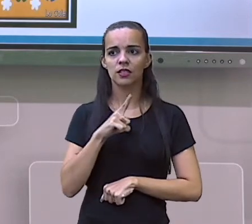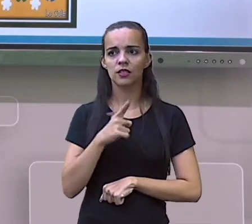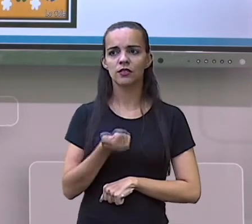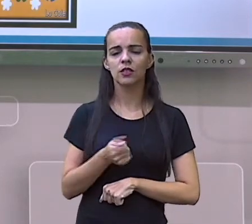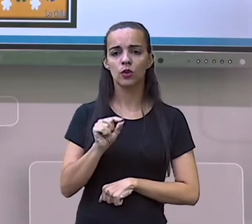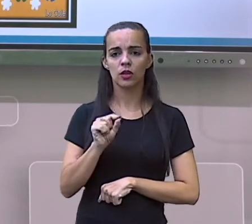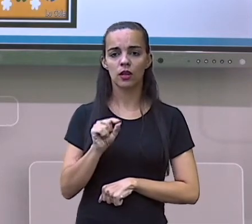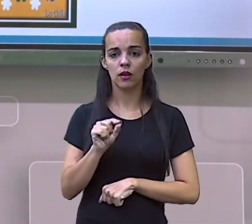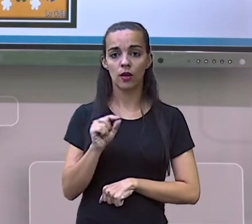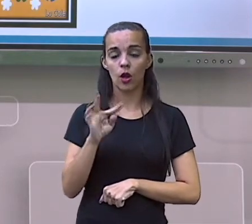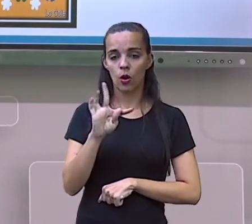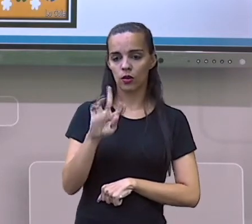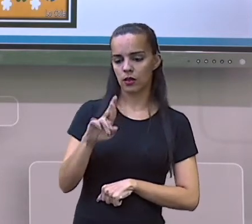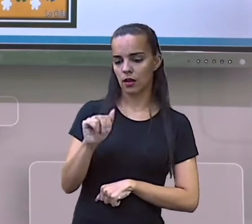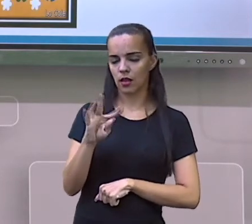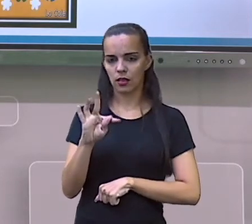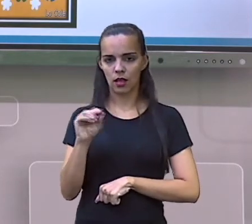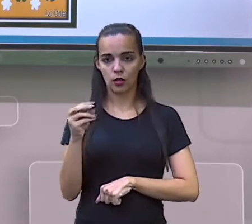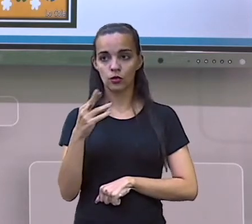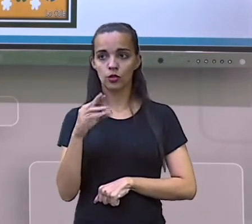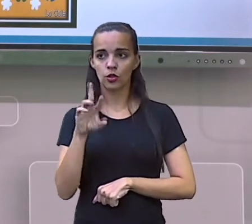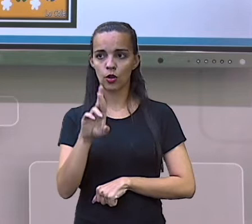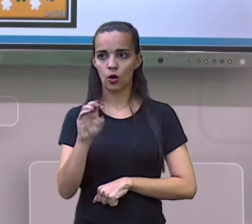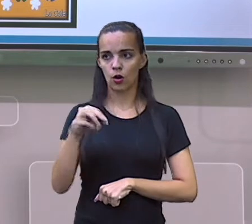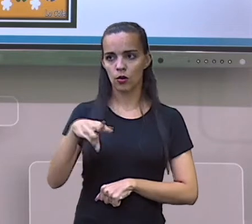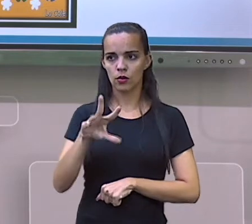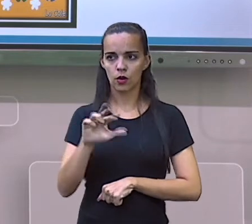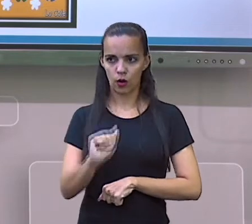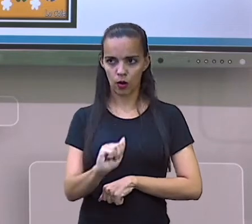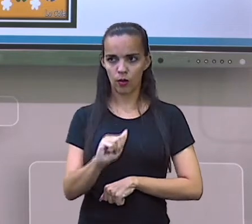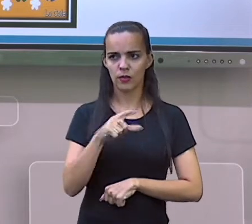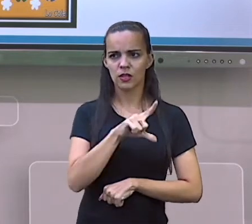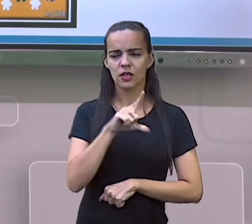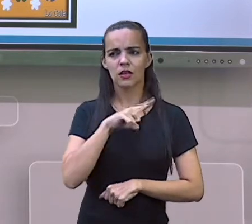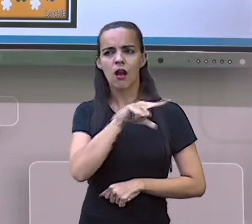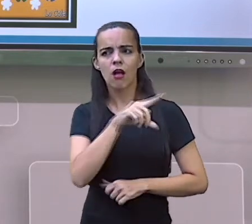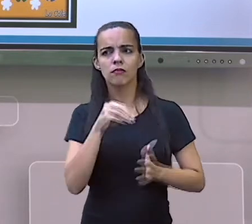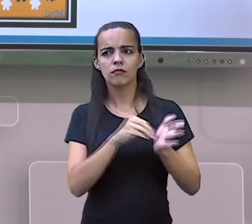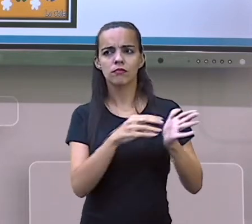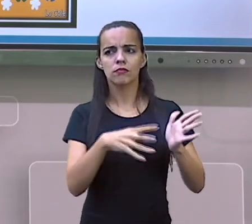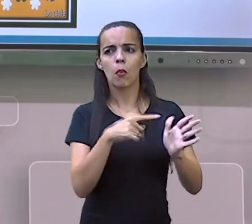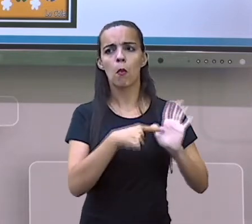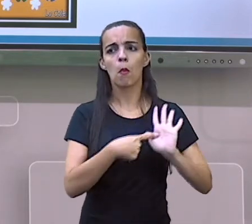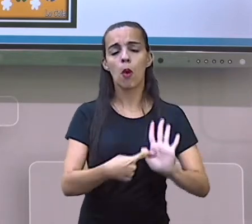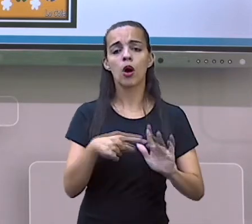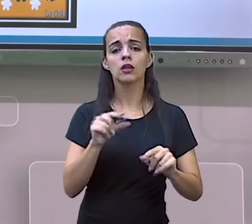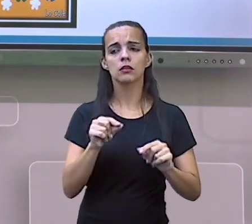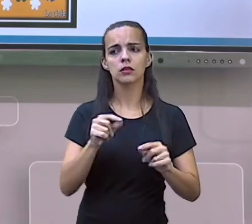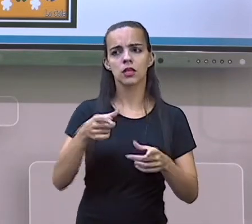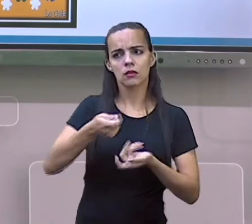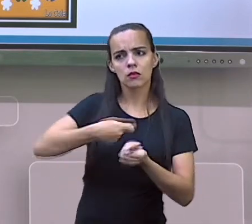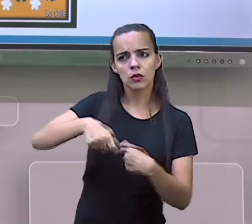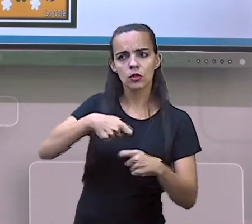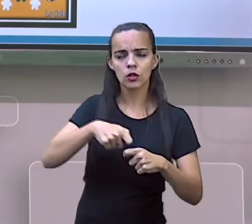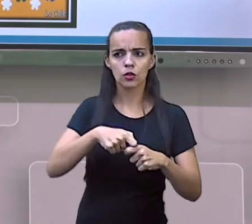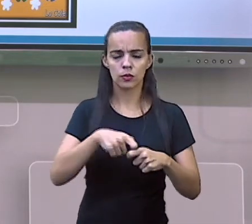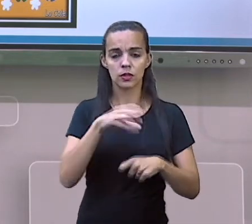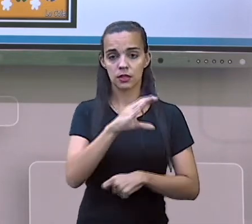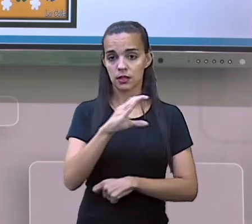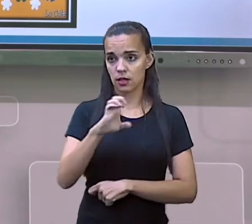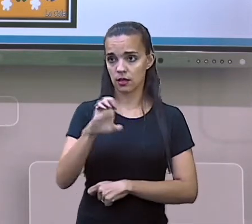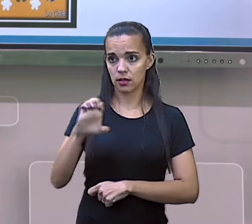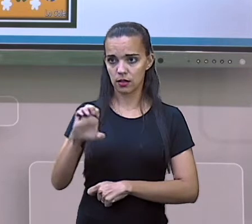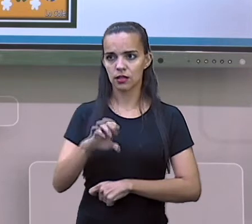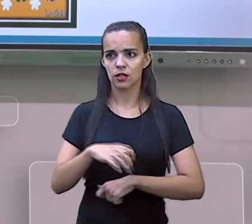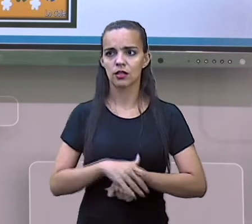em 1957, segundo o qual se estabelecia a Comunidade Econômica Europeia, CEE, que